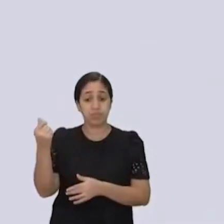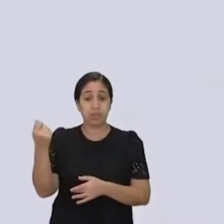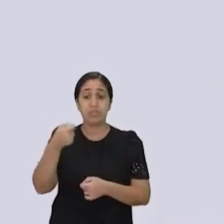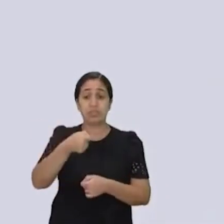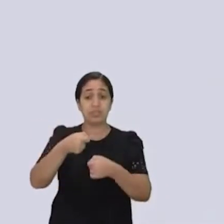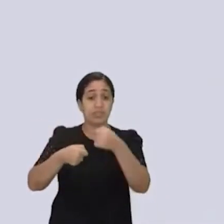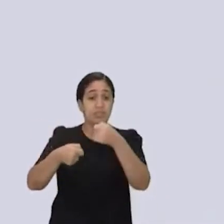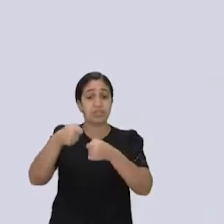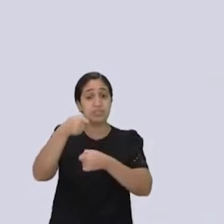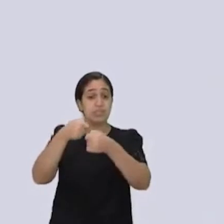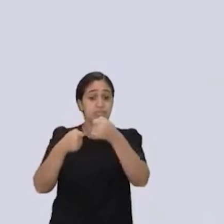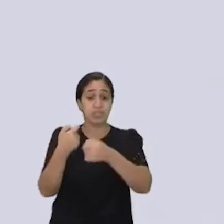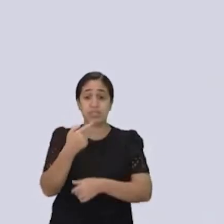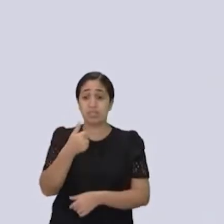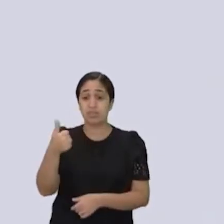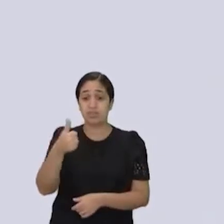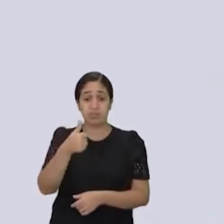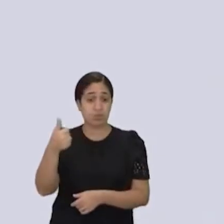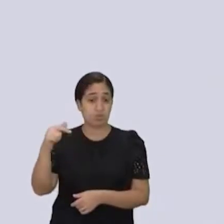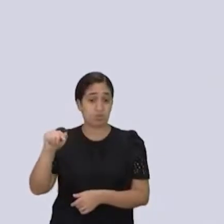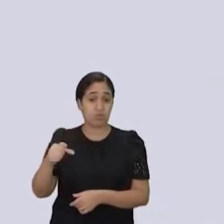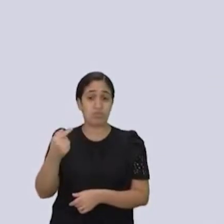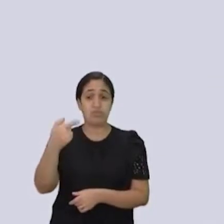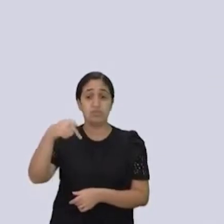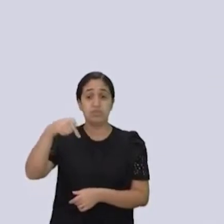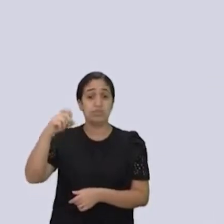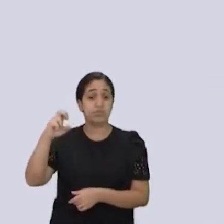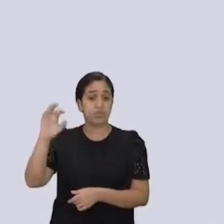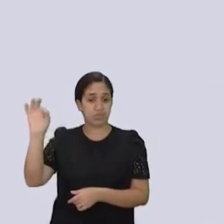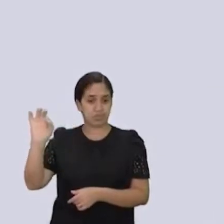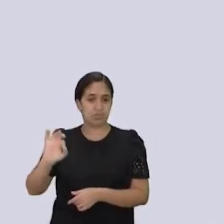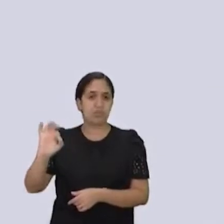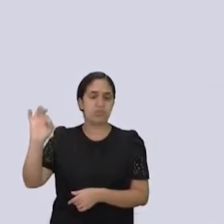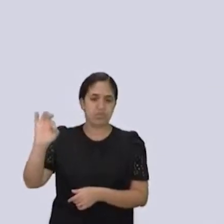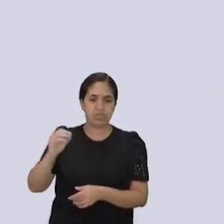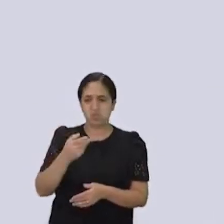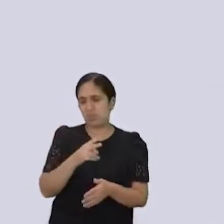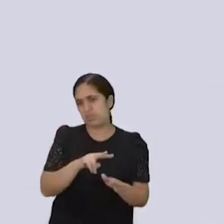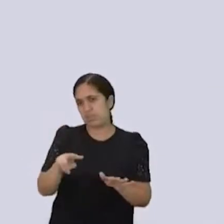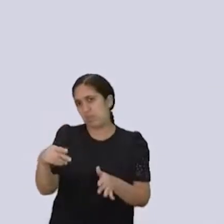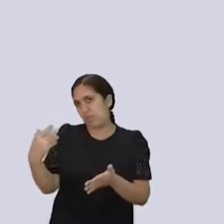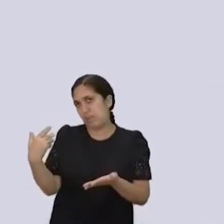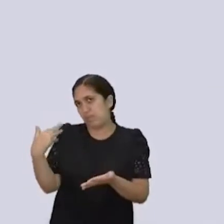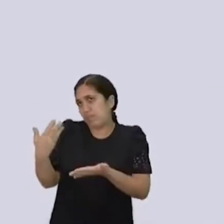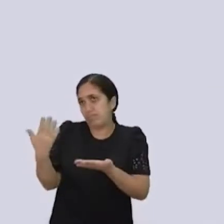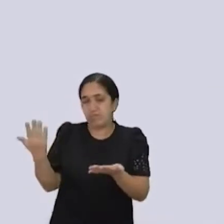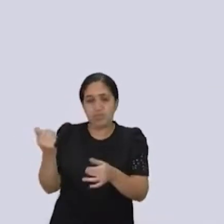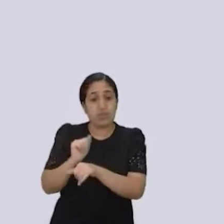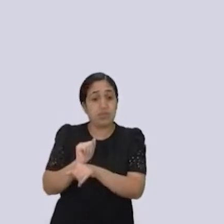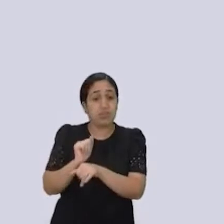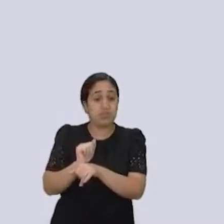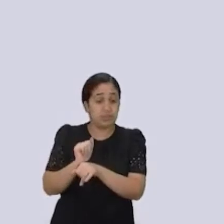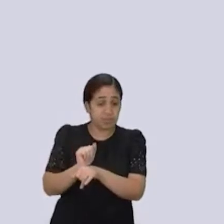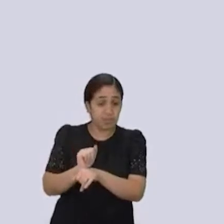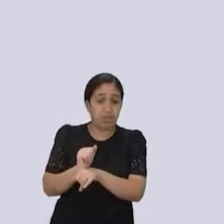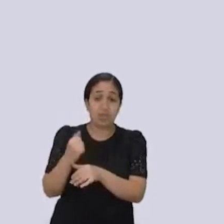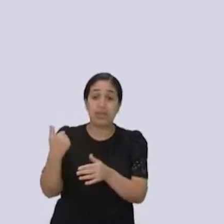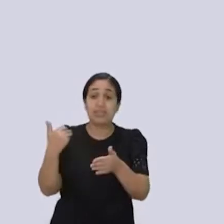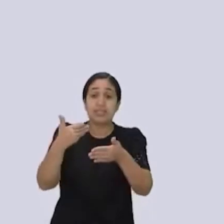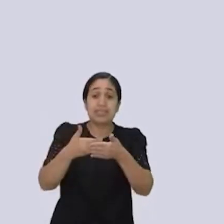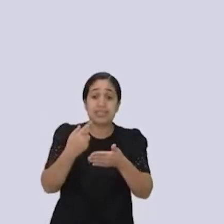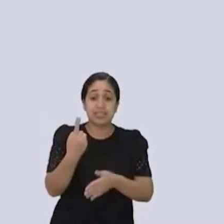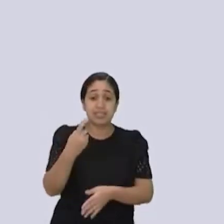com um pouco mais de 11%, podendo chegar essa semana, né? Vamos aguardar notícias, podendo chegar